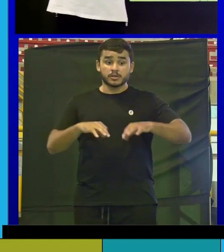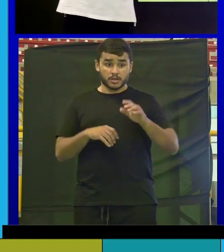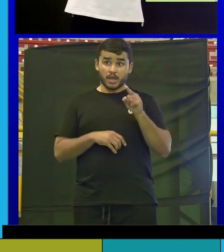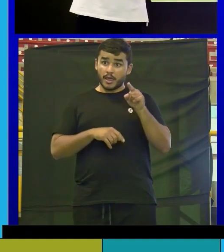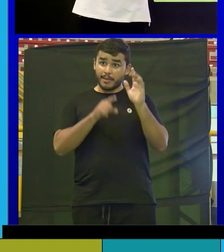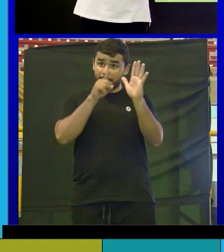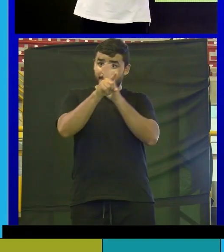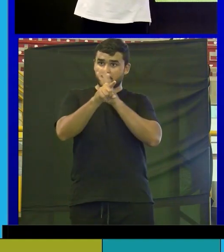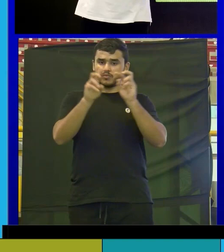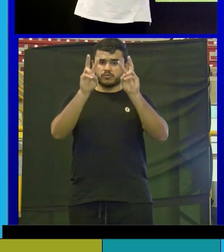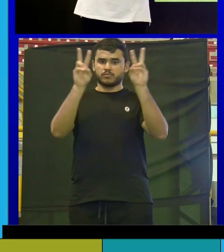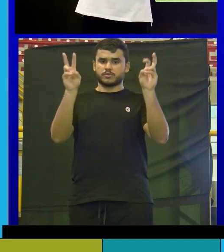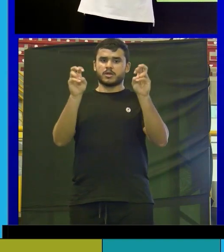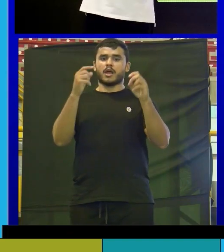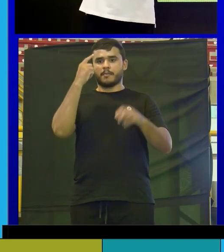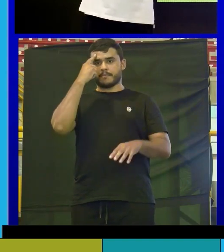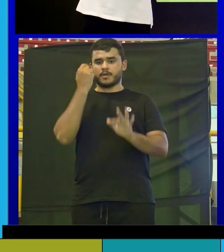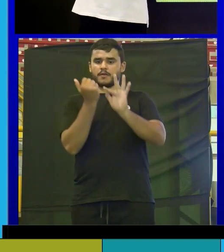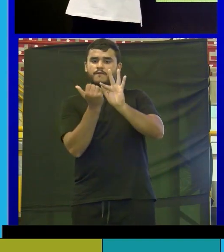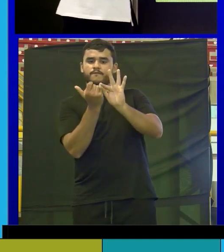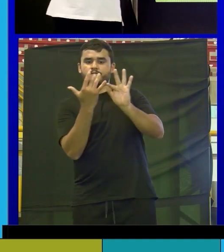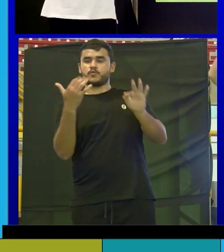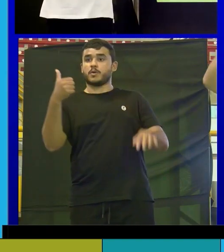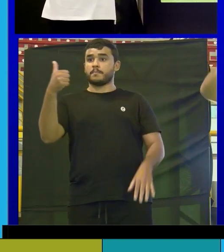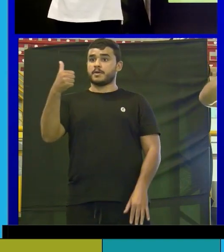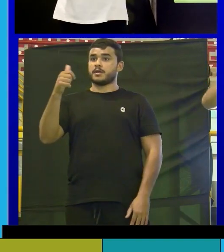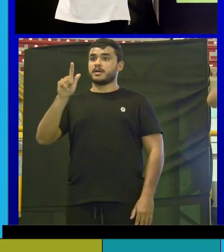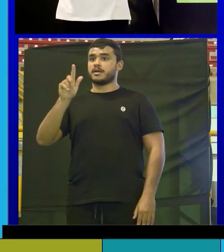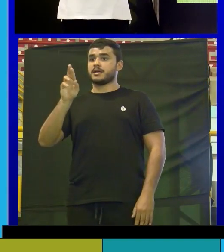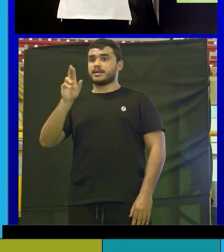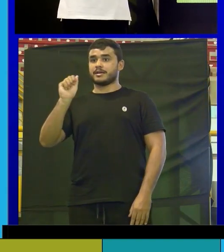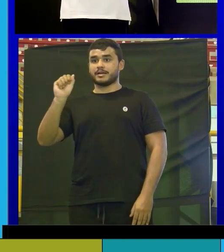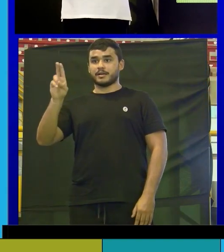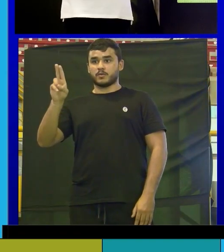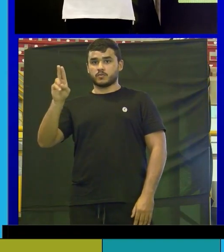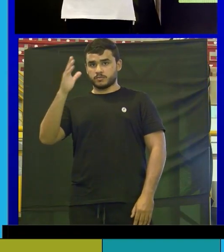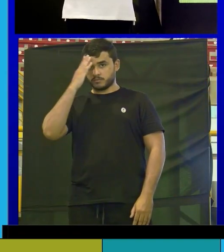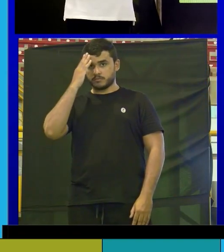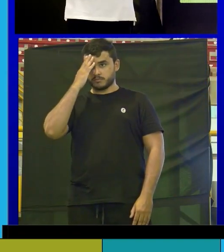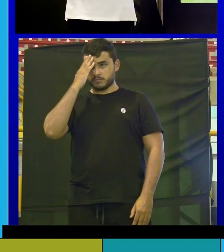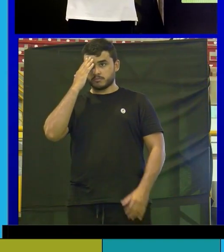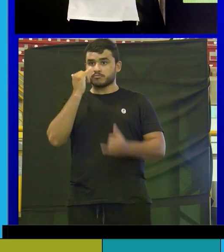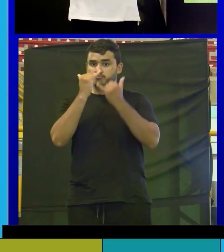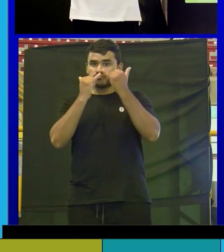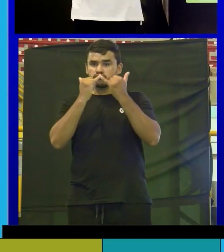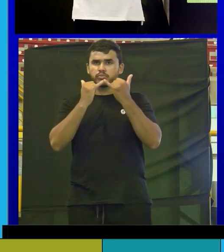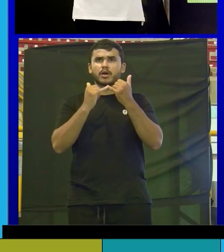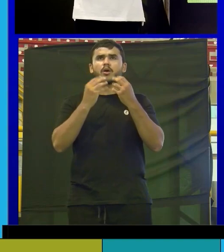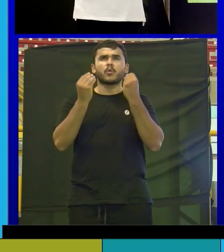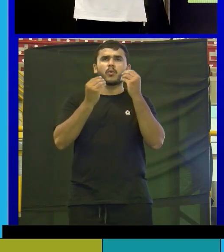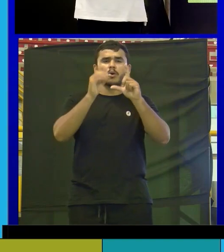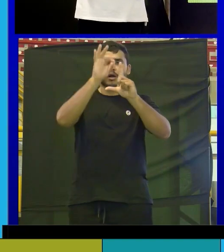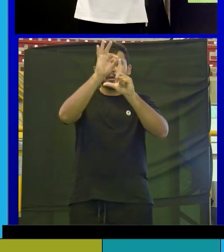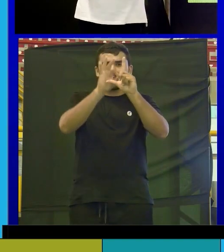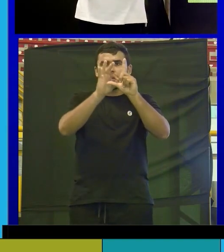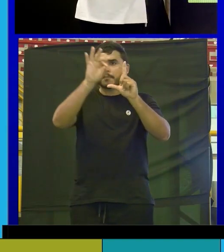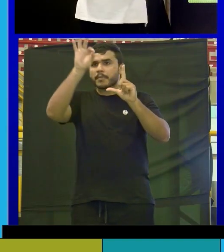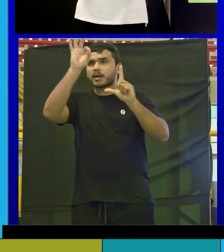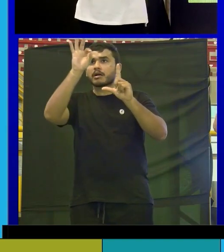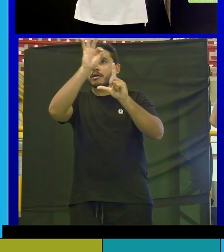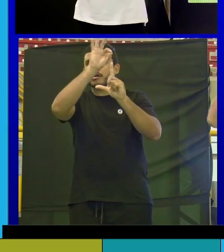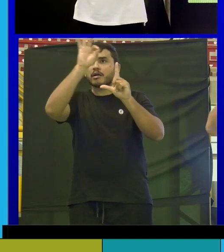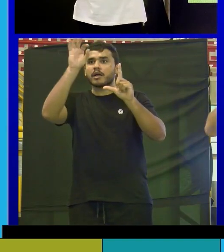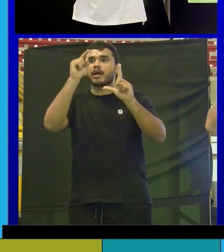competência 2, habilidades da geometria plana, com semelhança de triângulos, ok? E